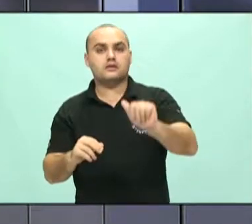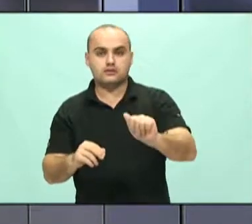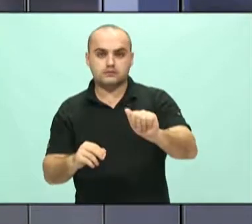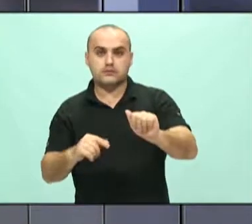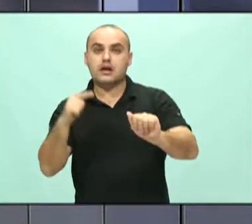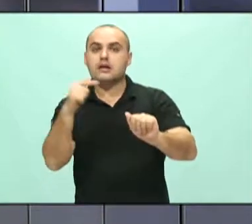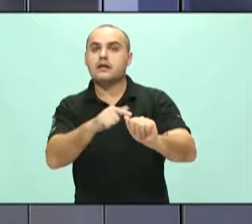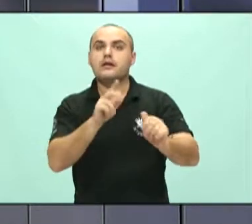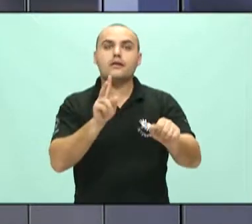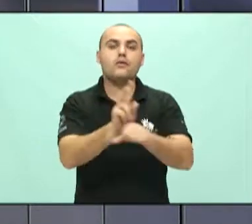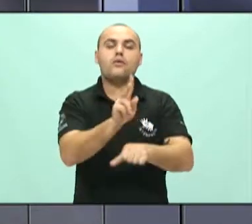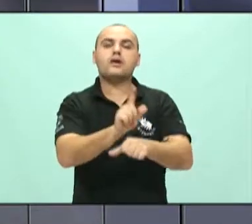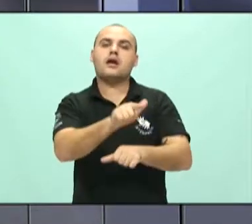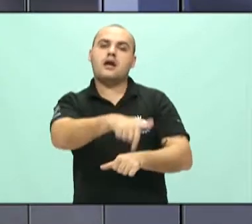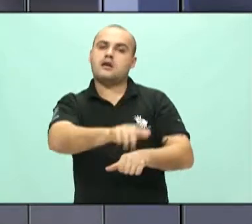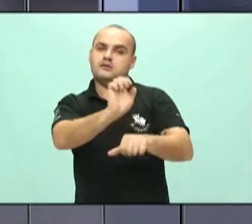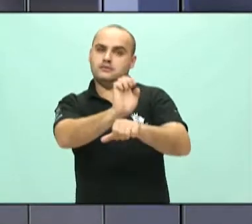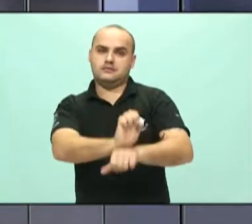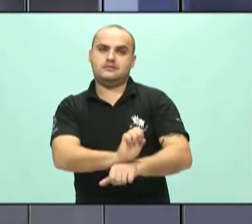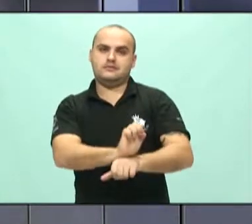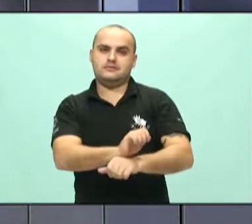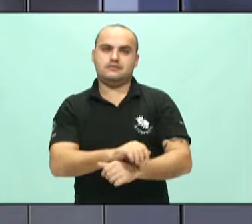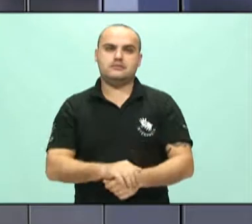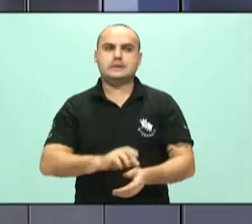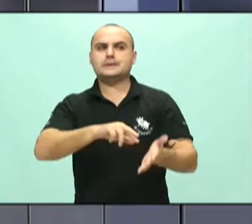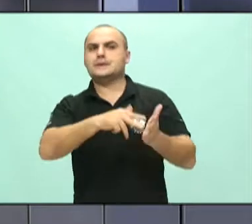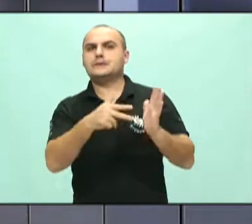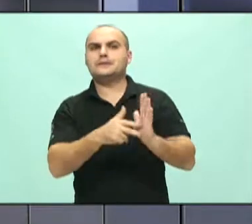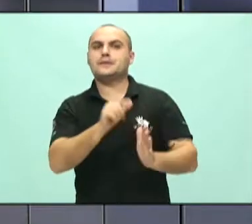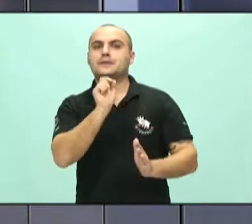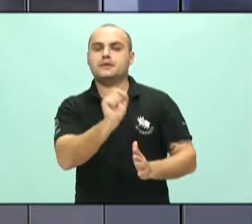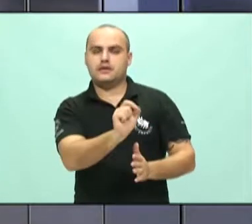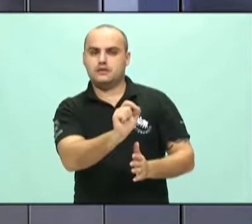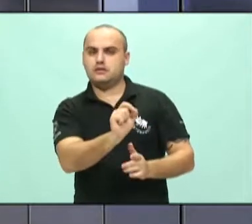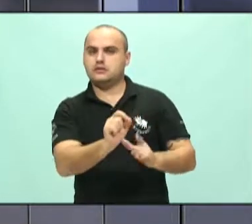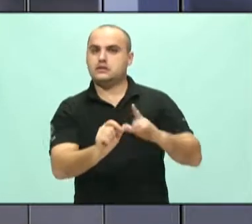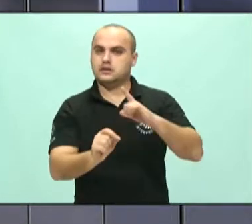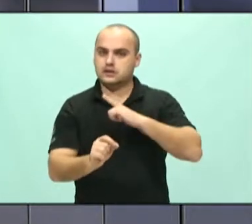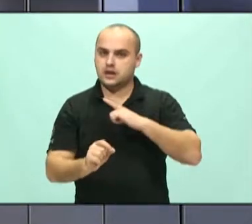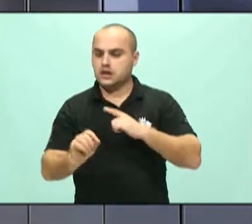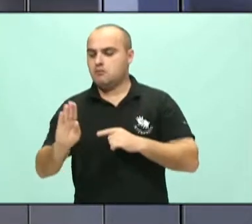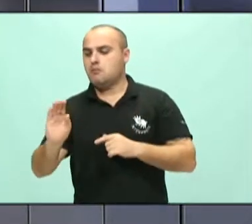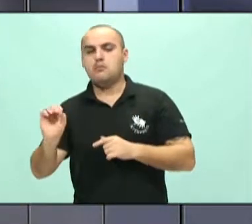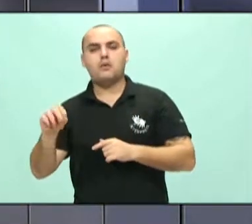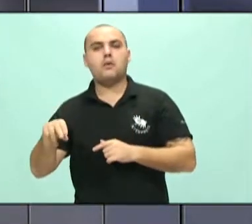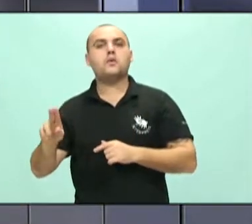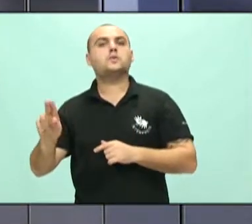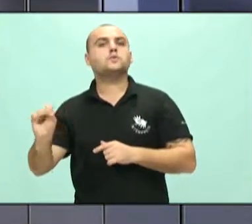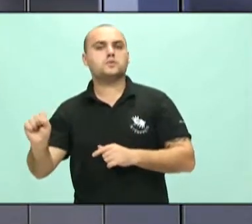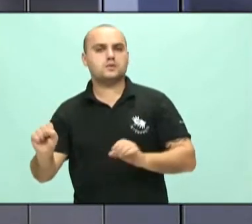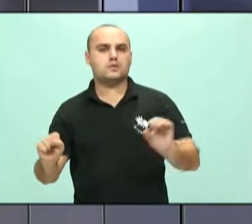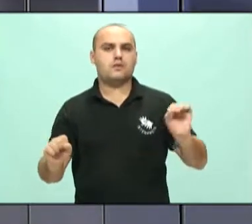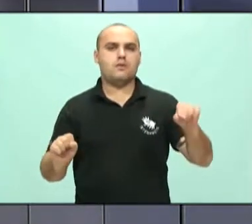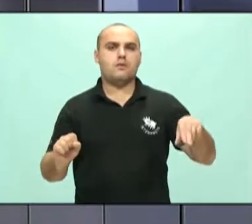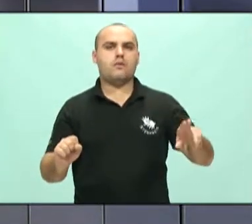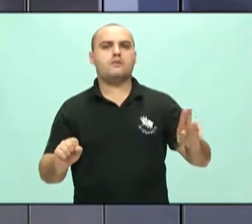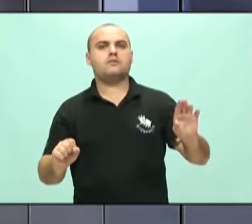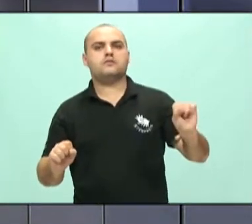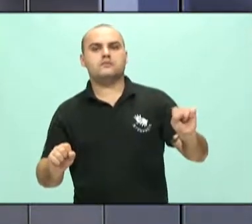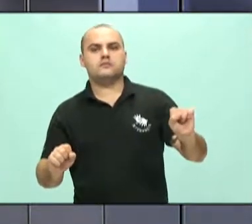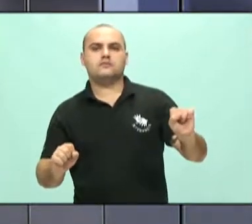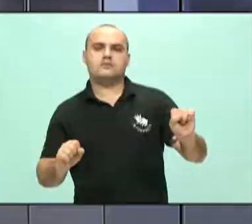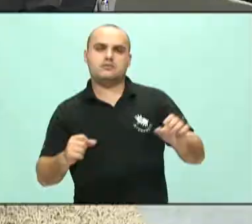pelo Estado. Ou seja, nós temos os bônus e os ônus de sermos um